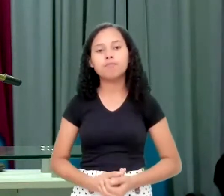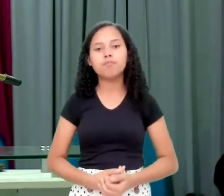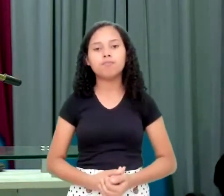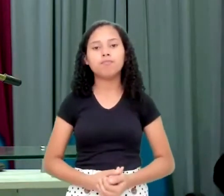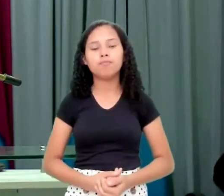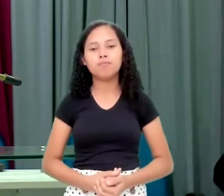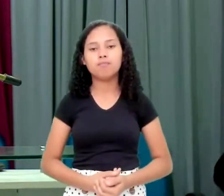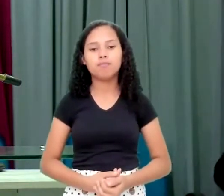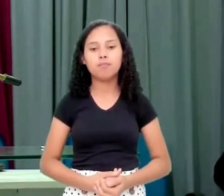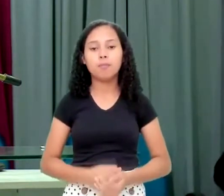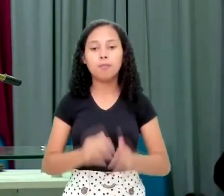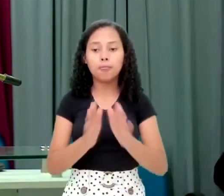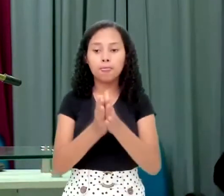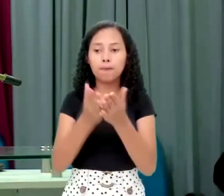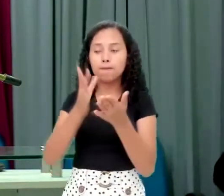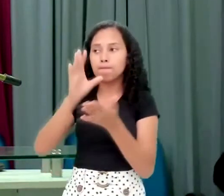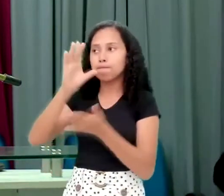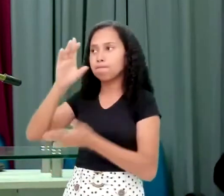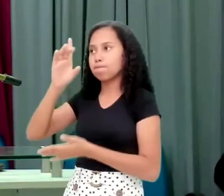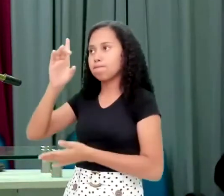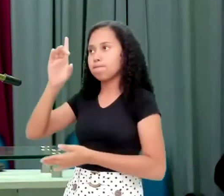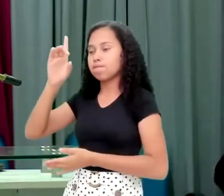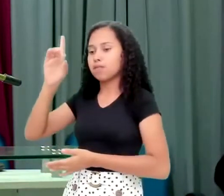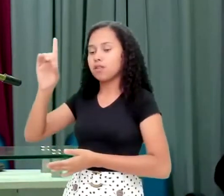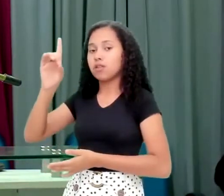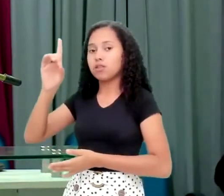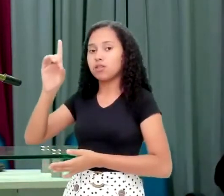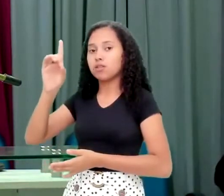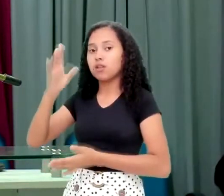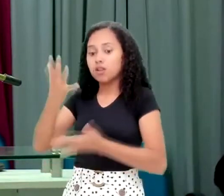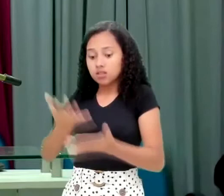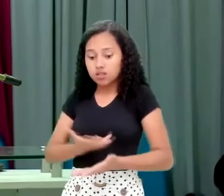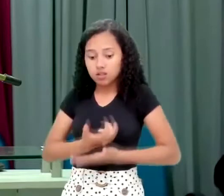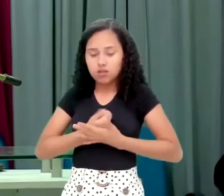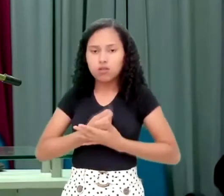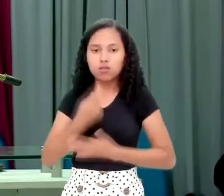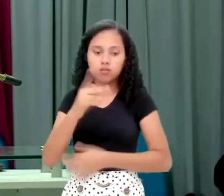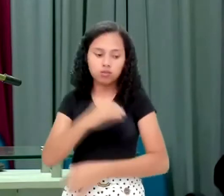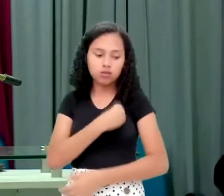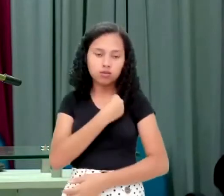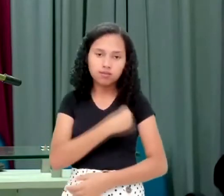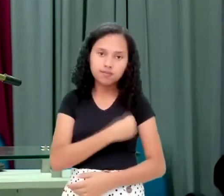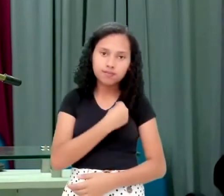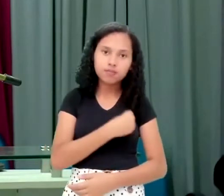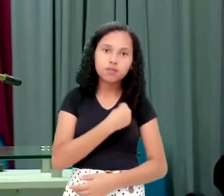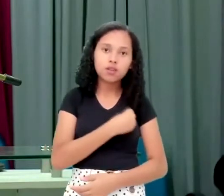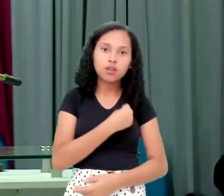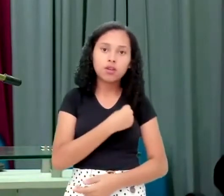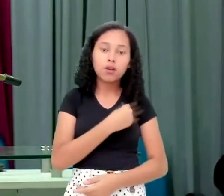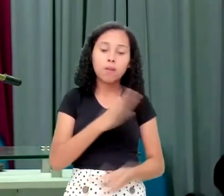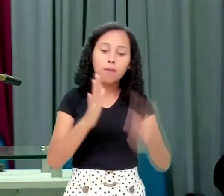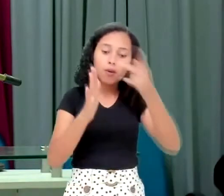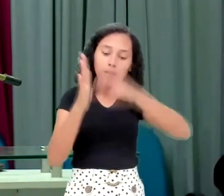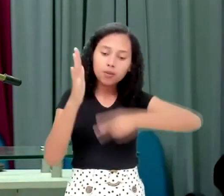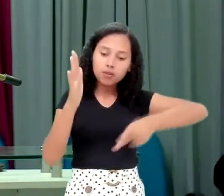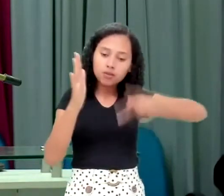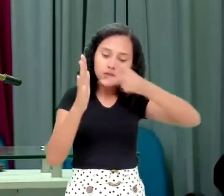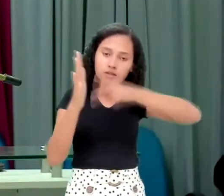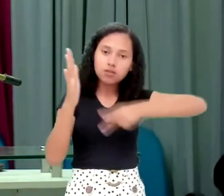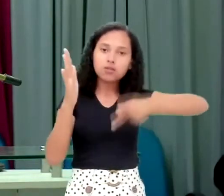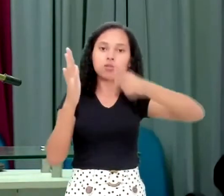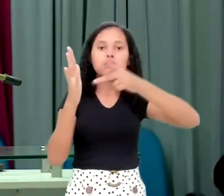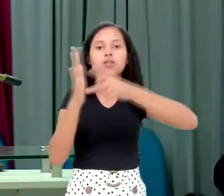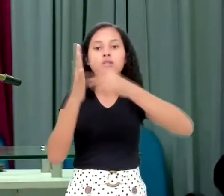aleluia. A palavra de Deus vai salvar a tua vida. A promessa de Deus vai poupar a